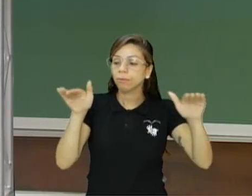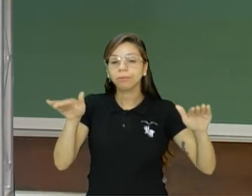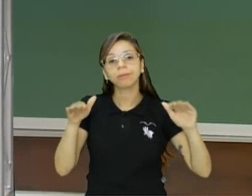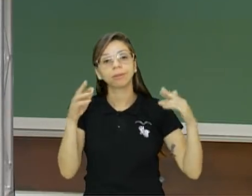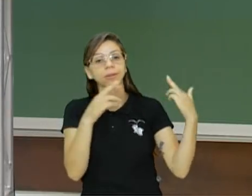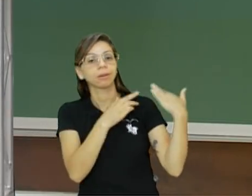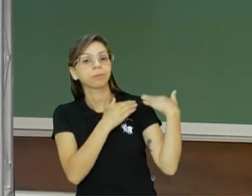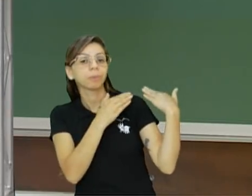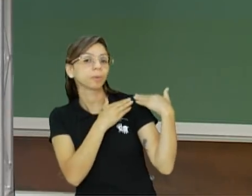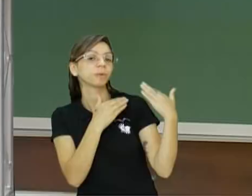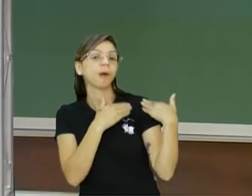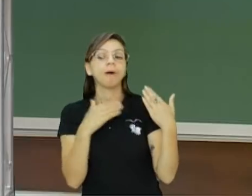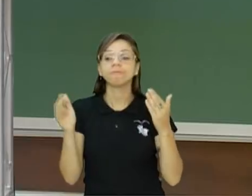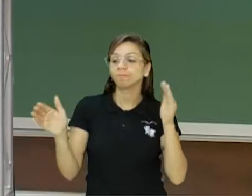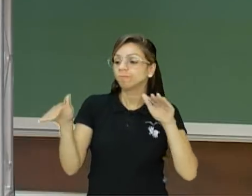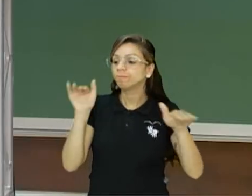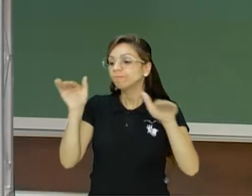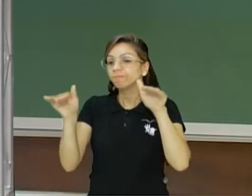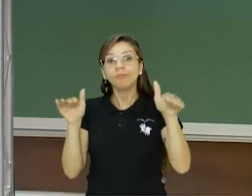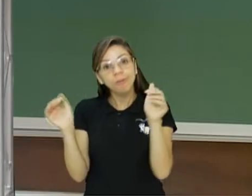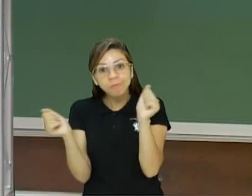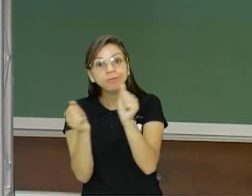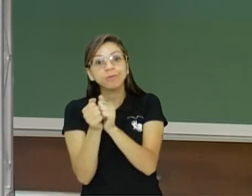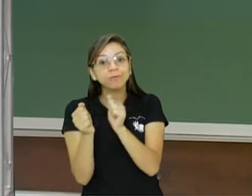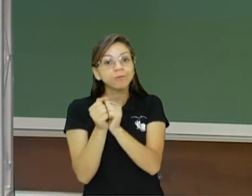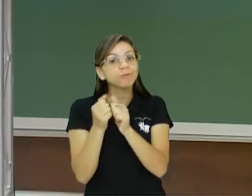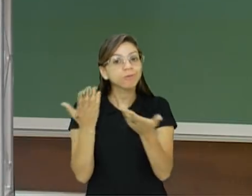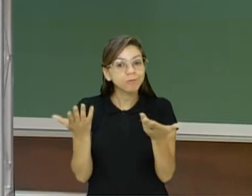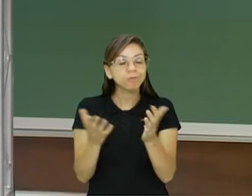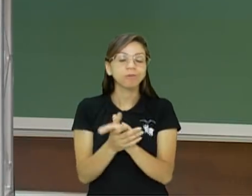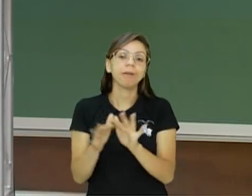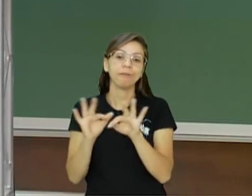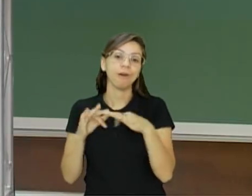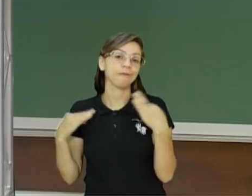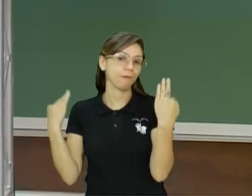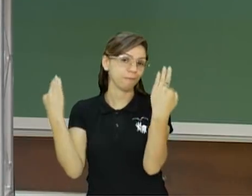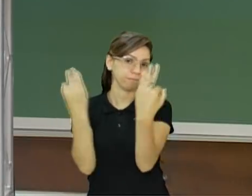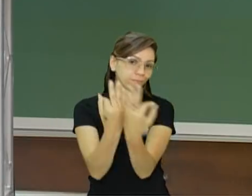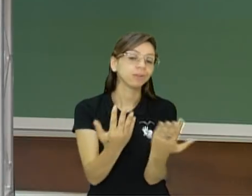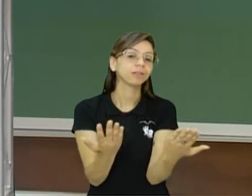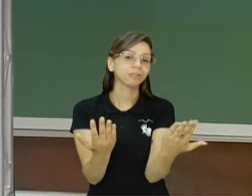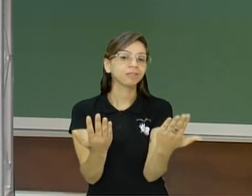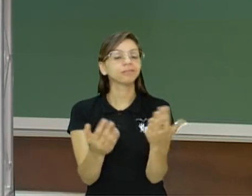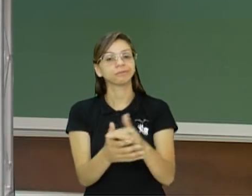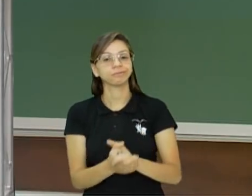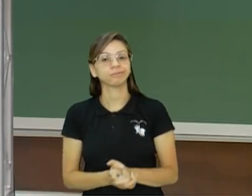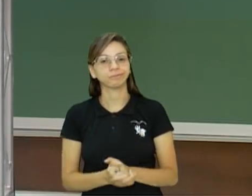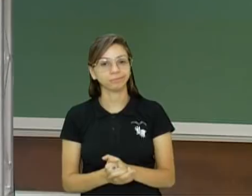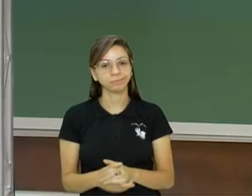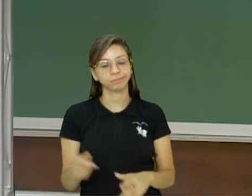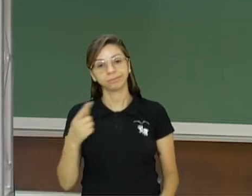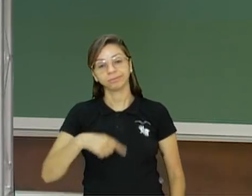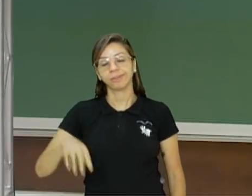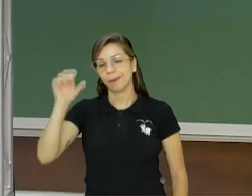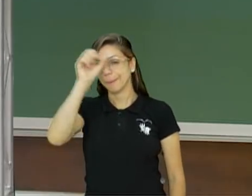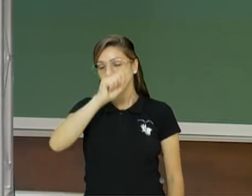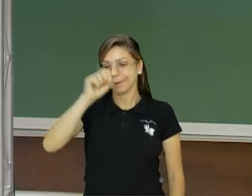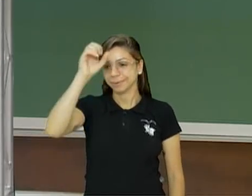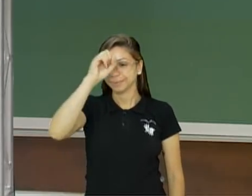responsáveis para montar juntos sólidos geométricos, fazer algo em família, algo ali para vocês